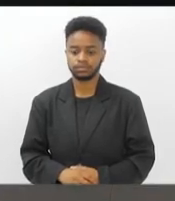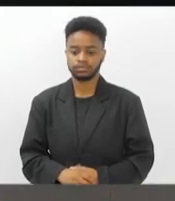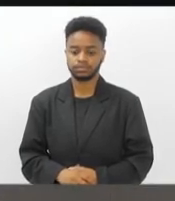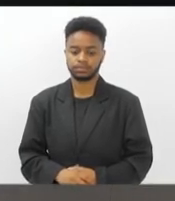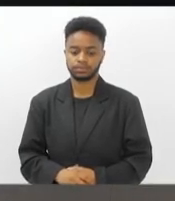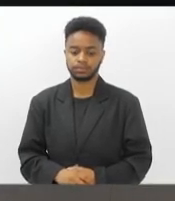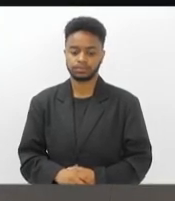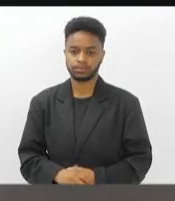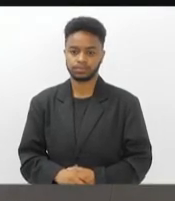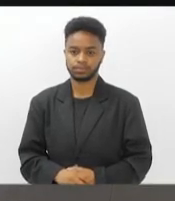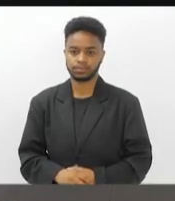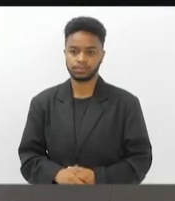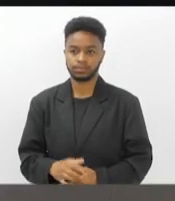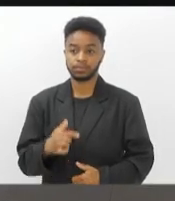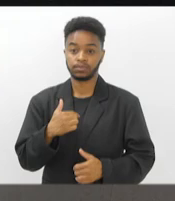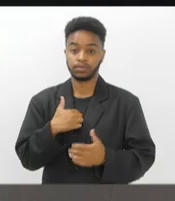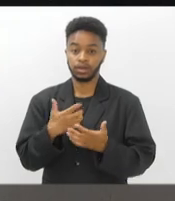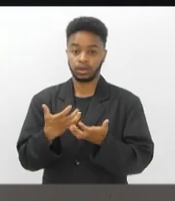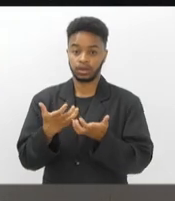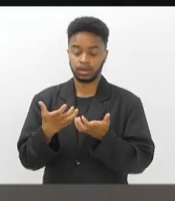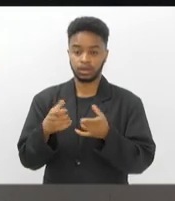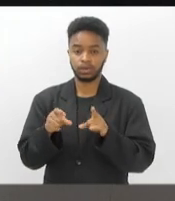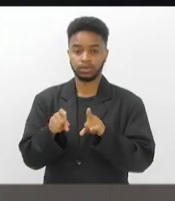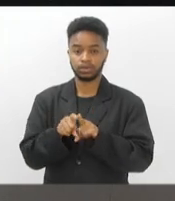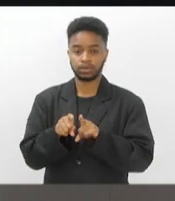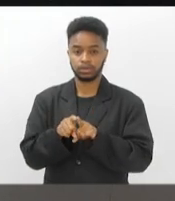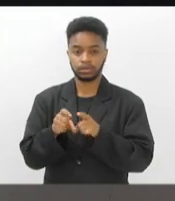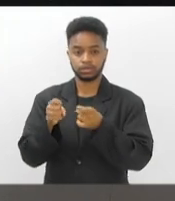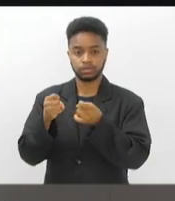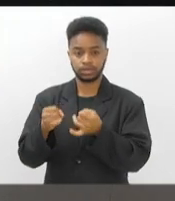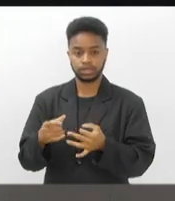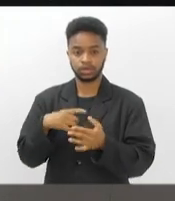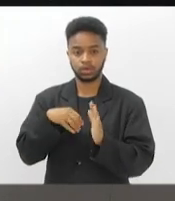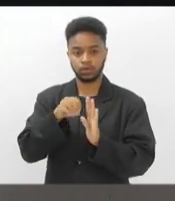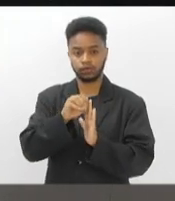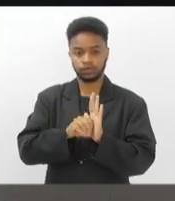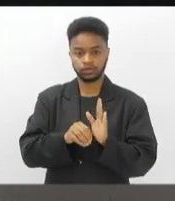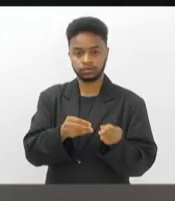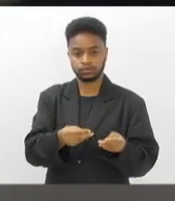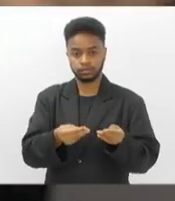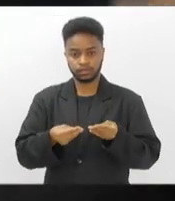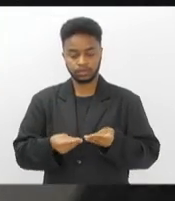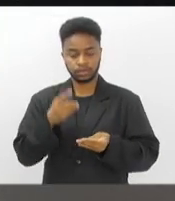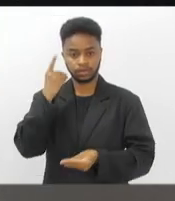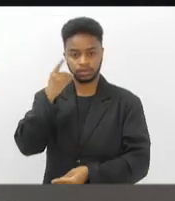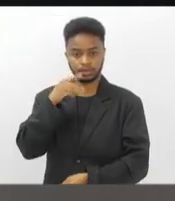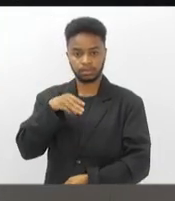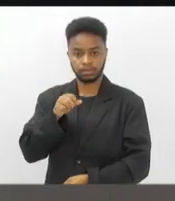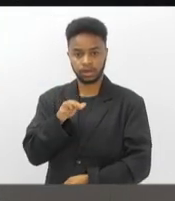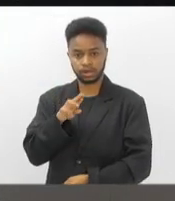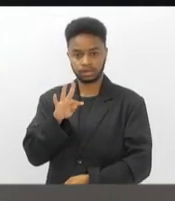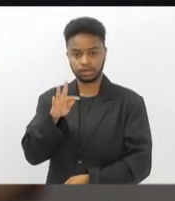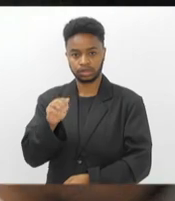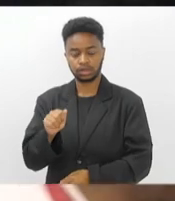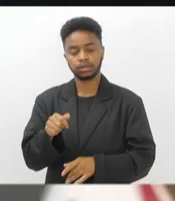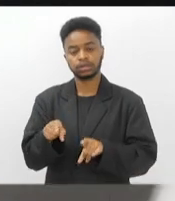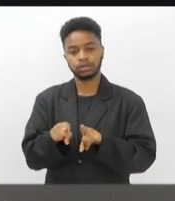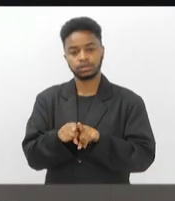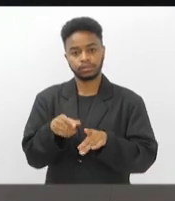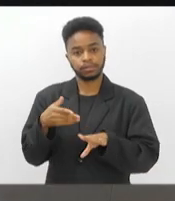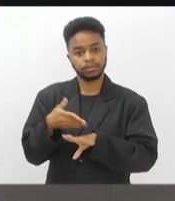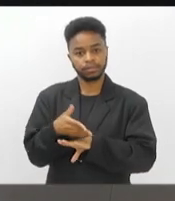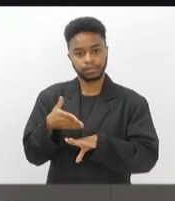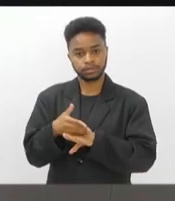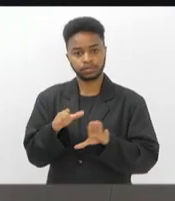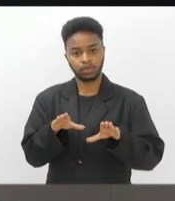gente também gostaria de ficar aqui eu recebi um ofício da deputada Marta Rocha Que também está na na